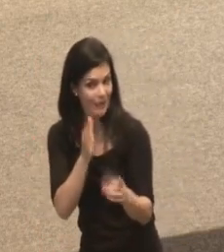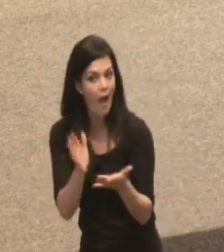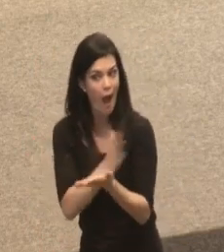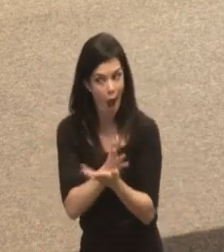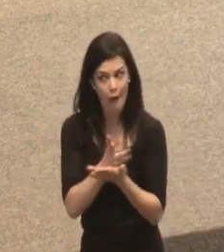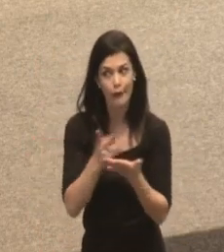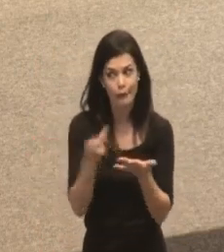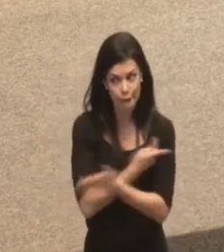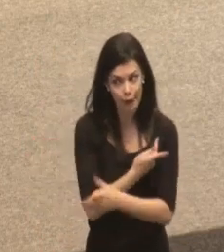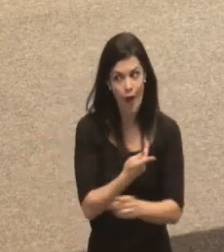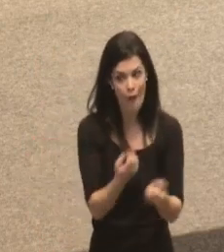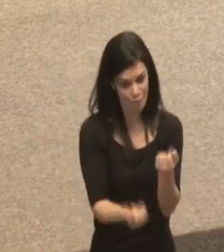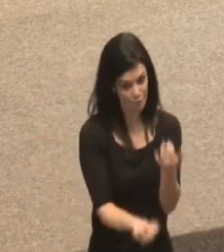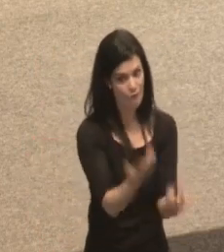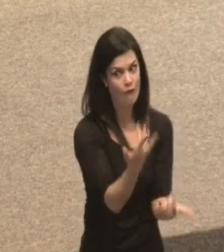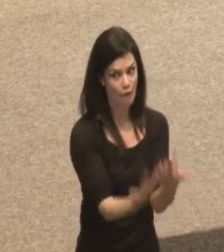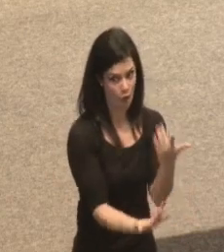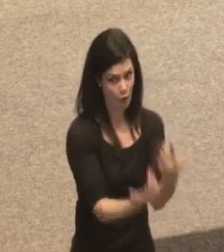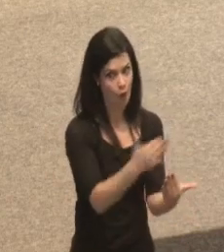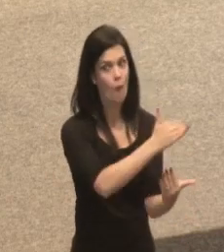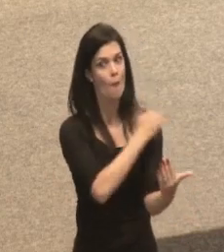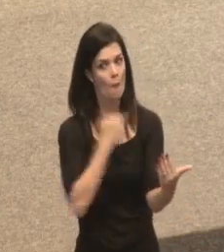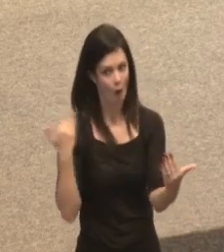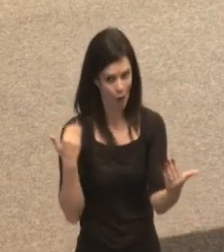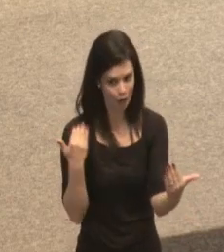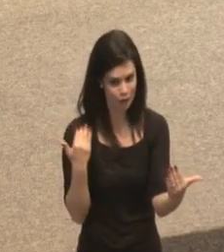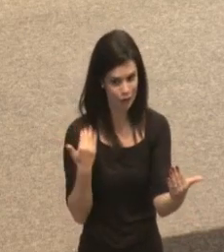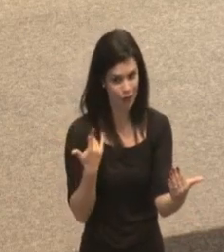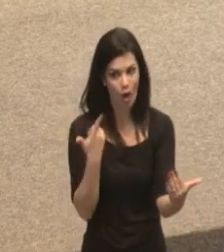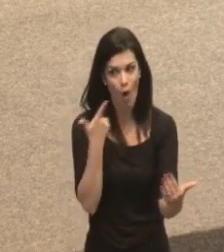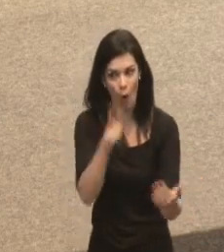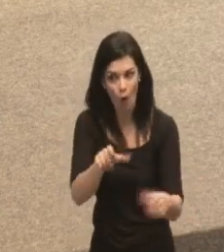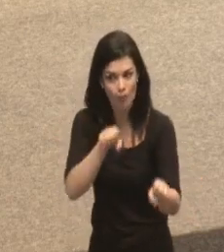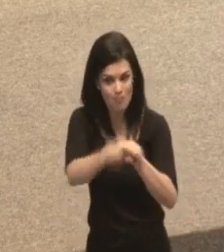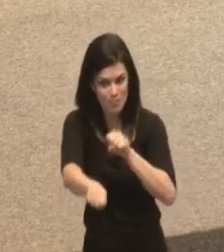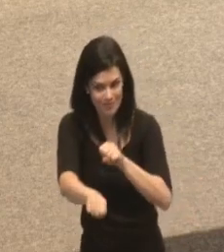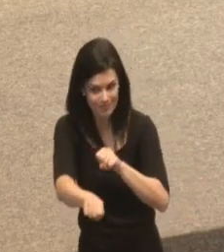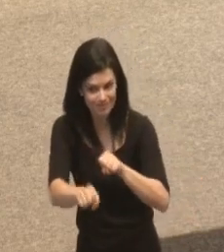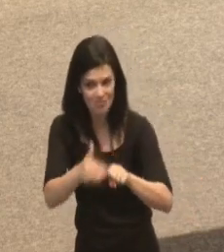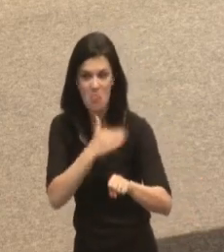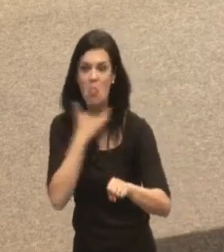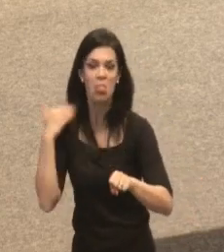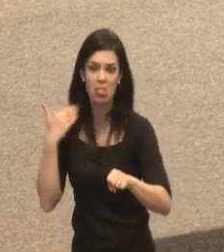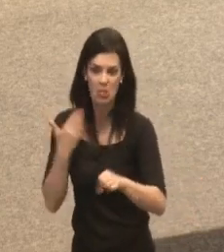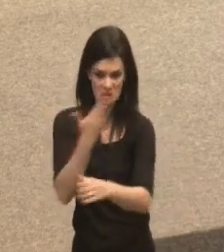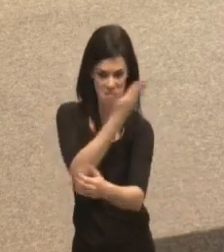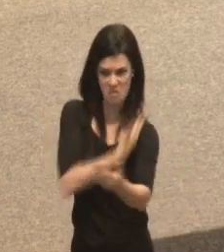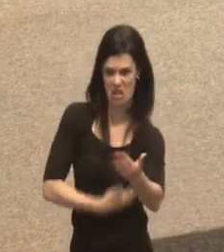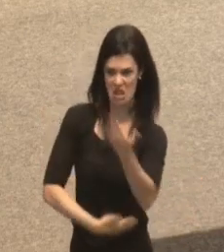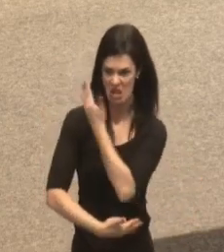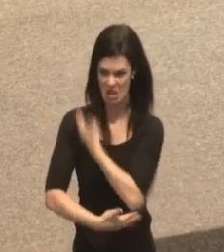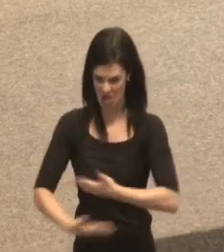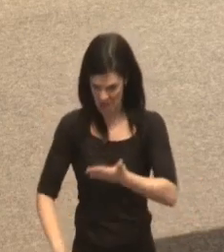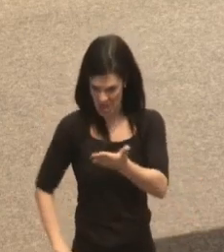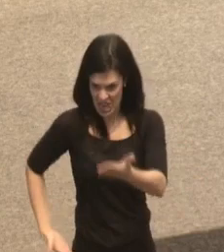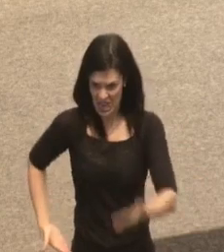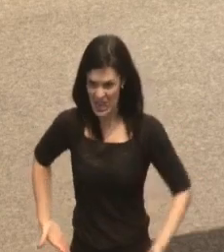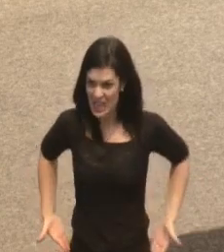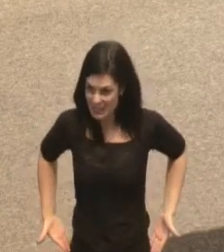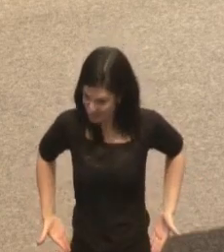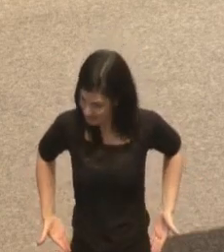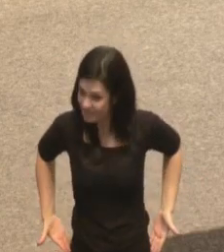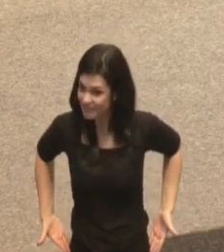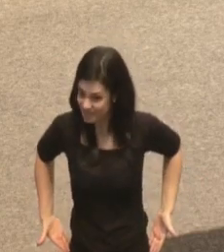vivos, outros presos, outros cerrados ao meio, outros decapitados, outros queimados